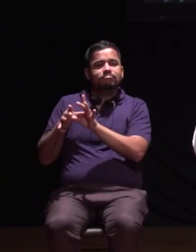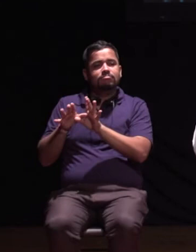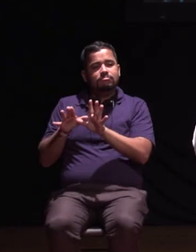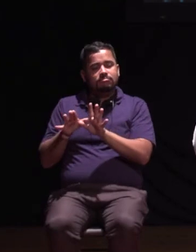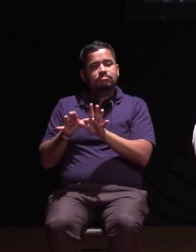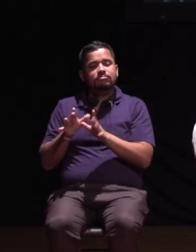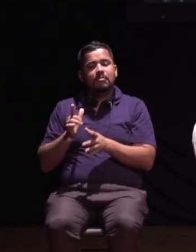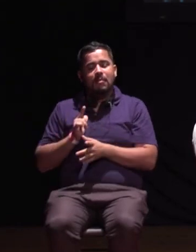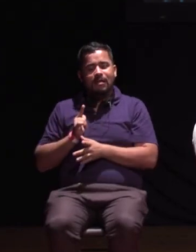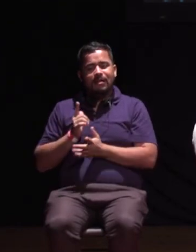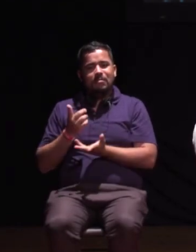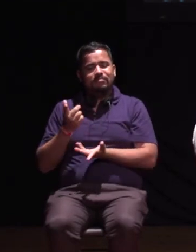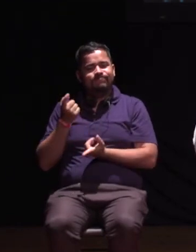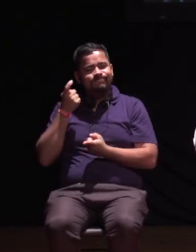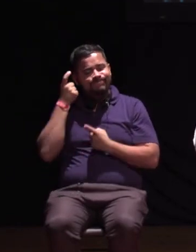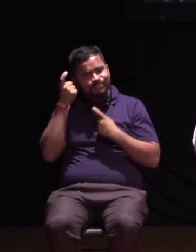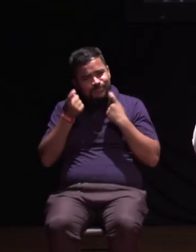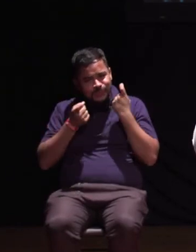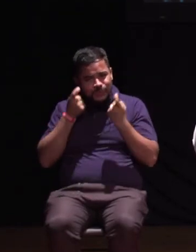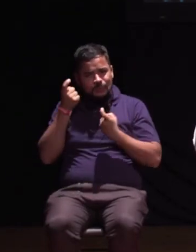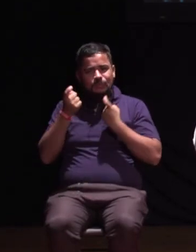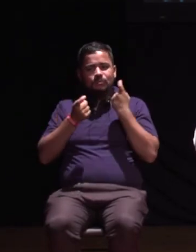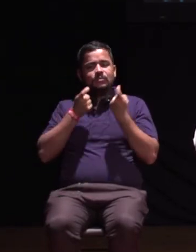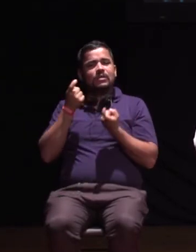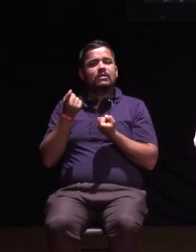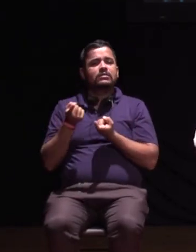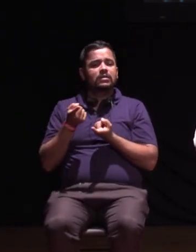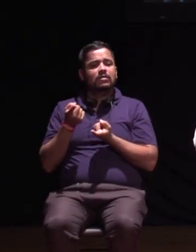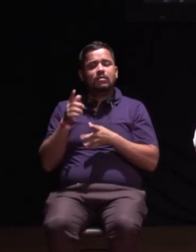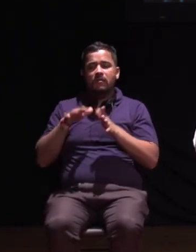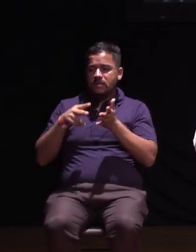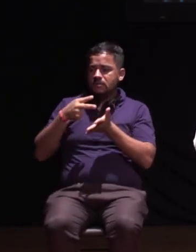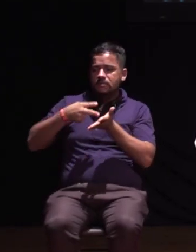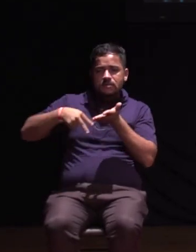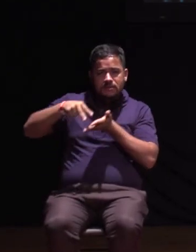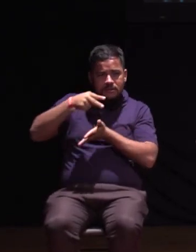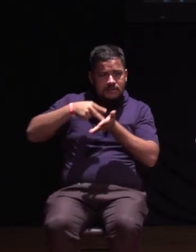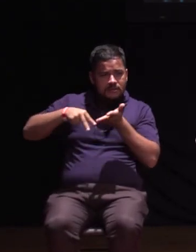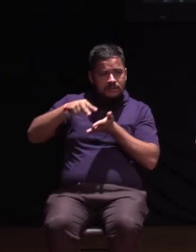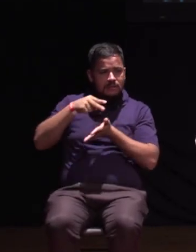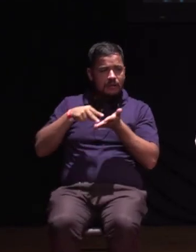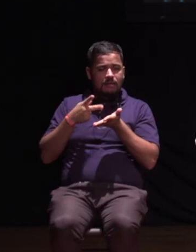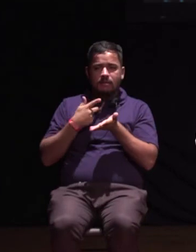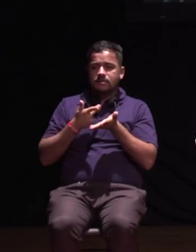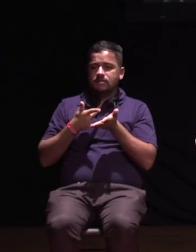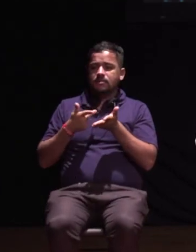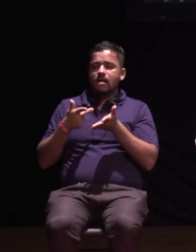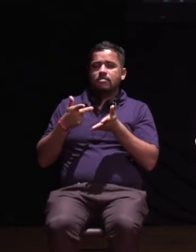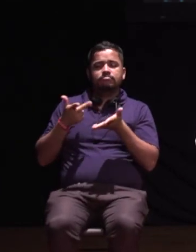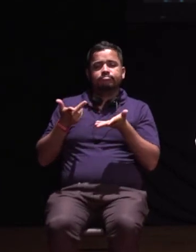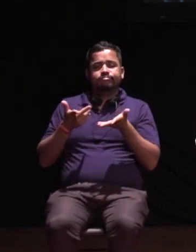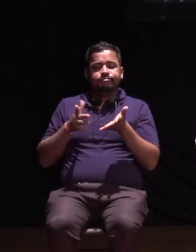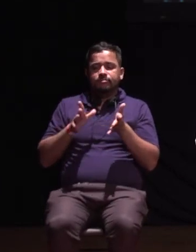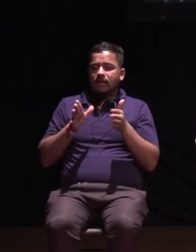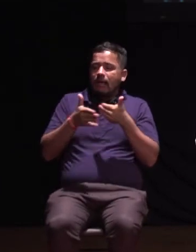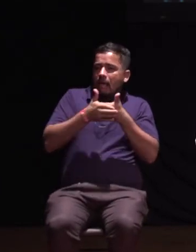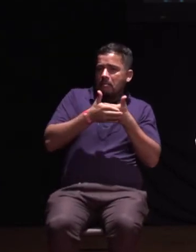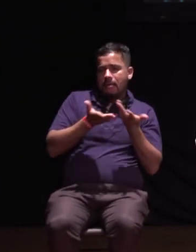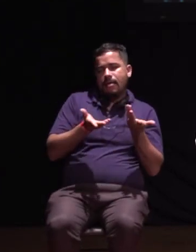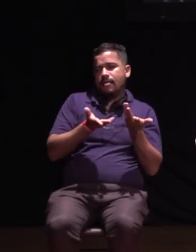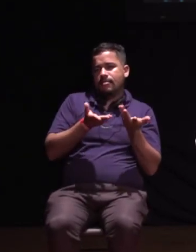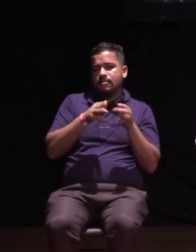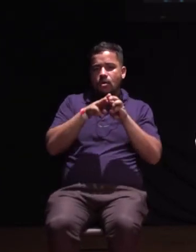um certo temor de que a dança seja cooptada pelo museu